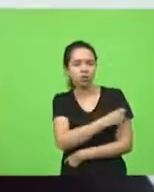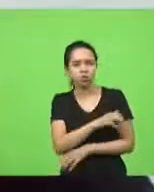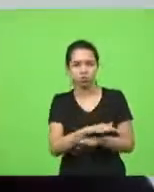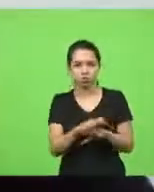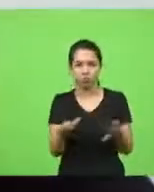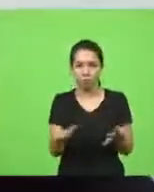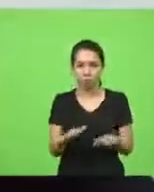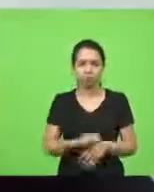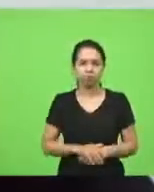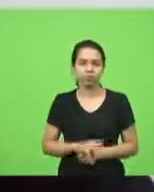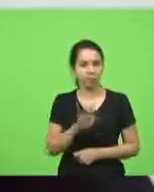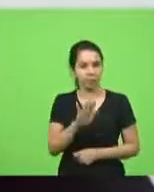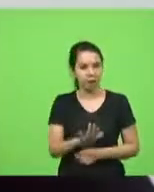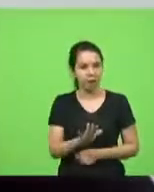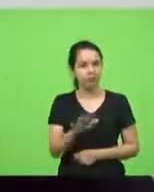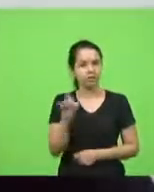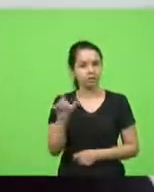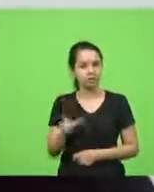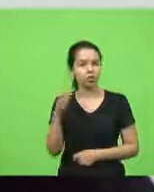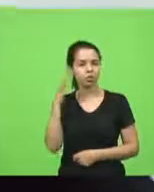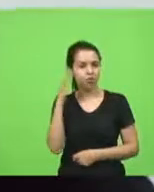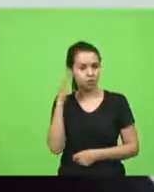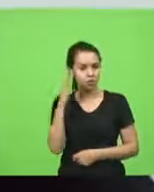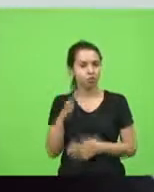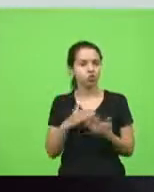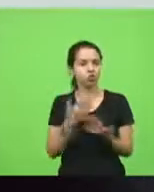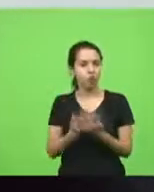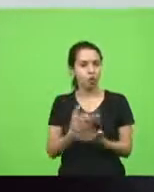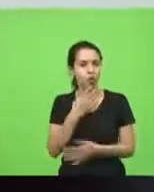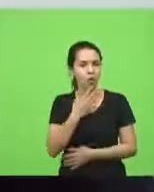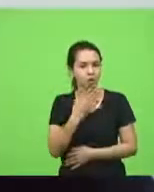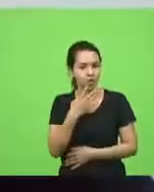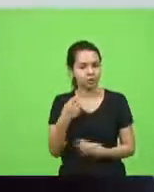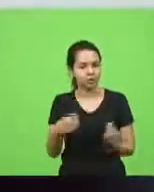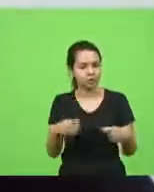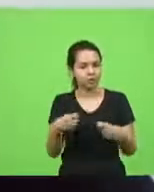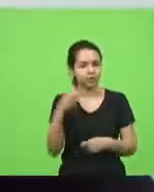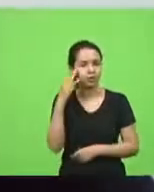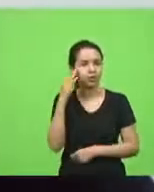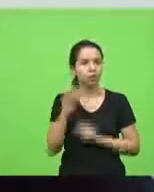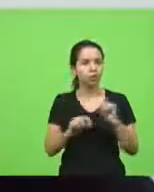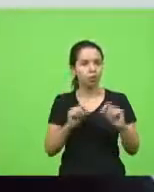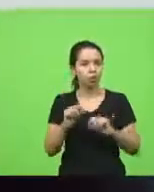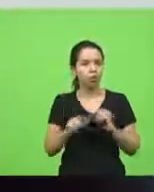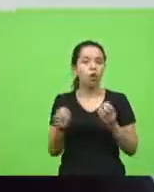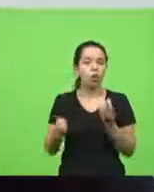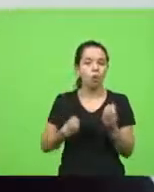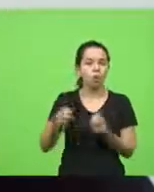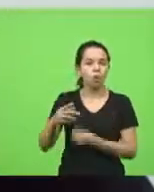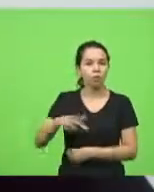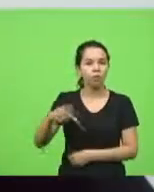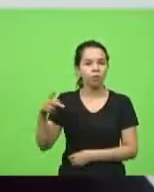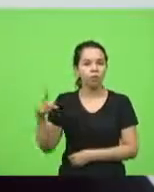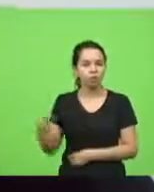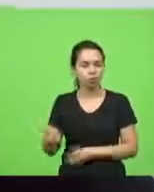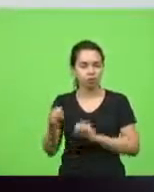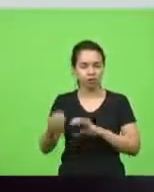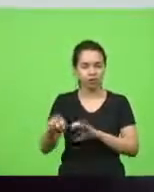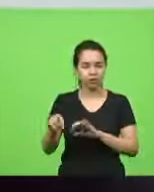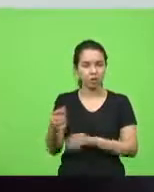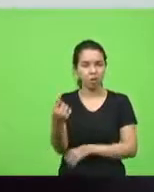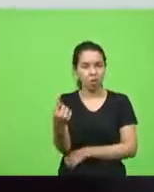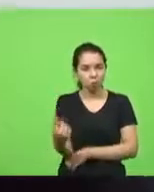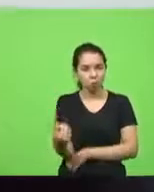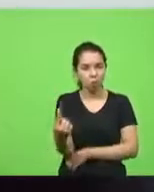de escola precisa entender o seguinte: como é que um professor dá aula para 1 aluno,